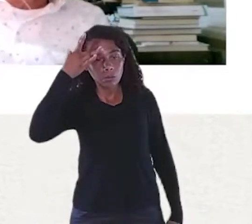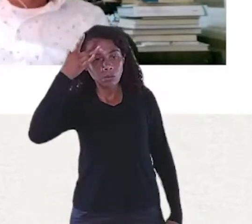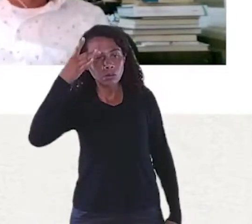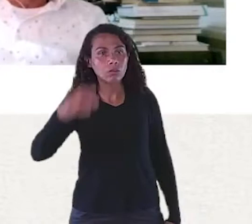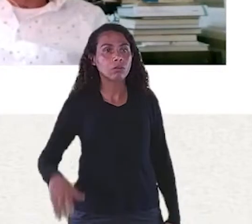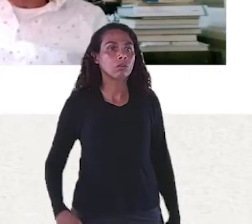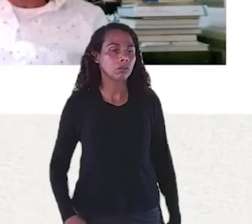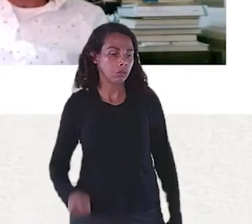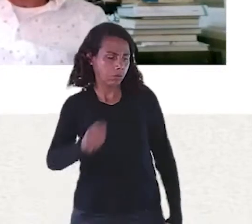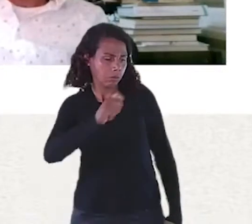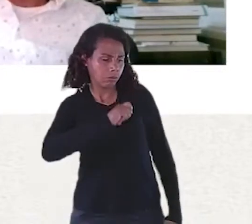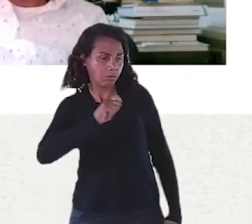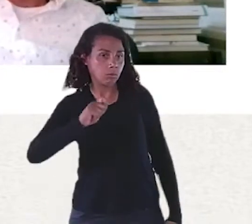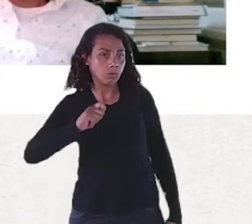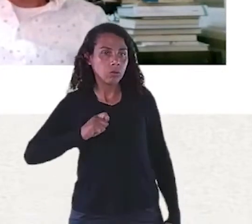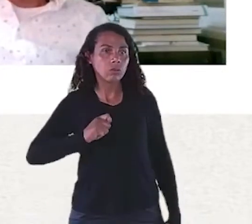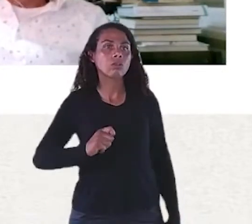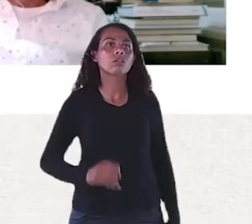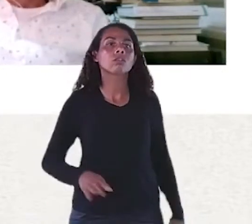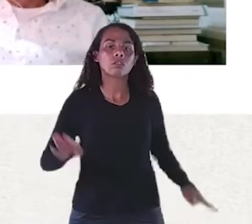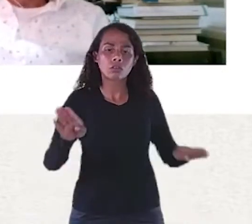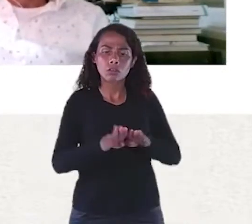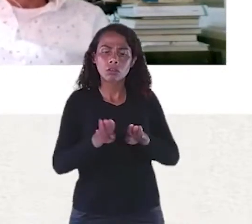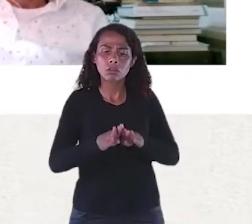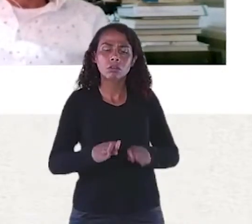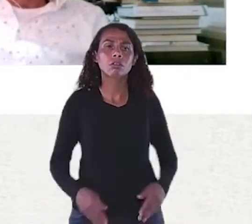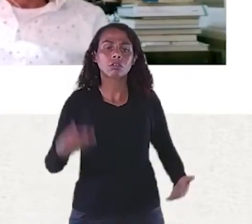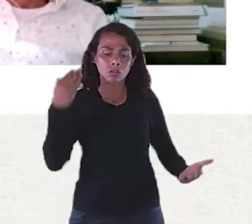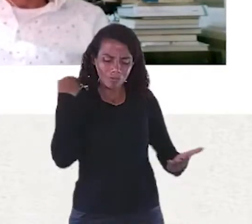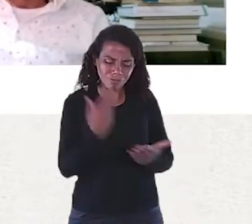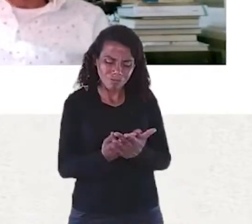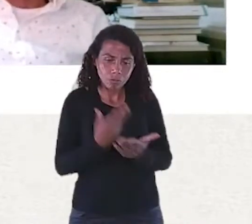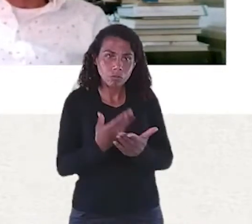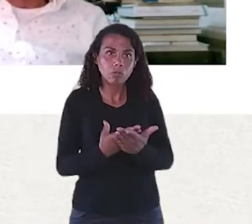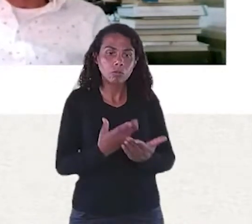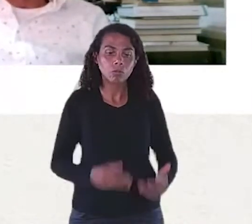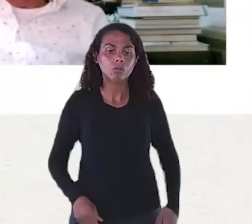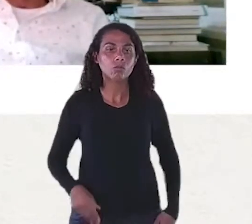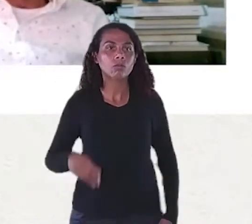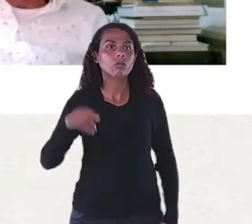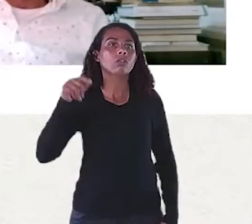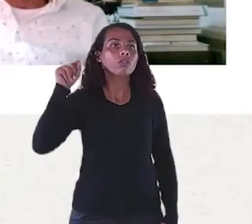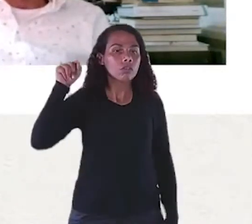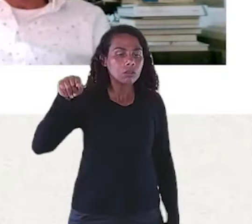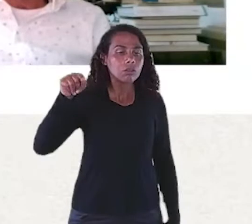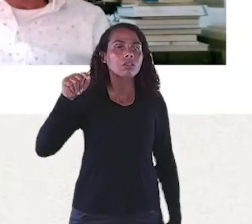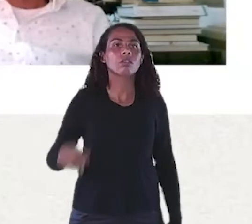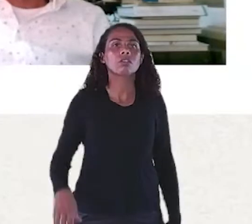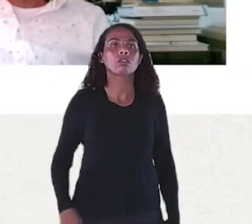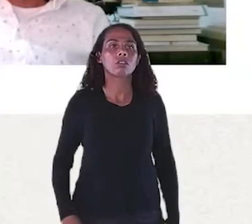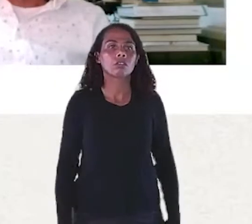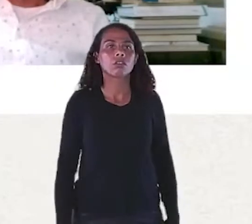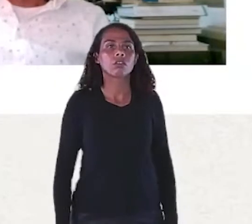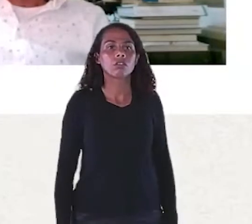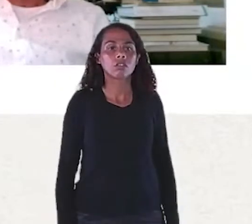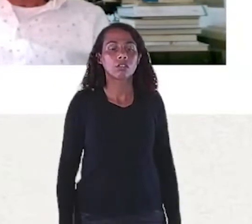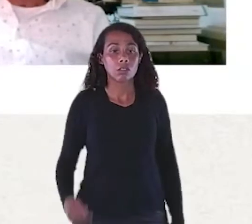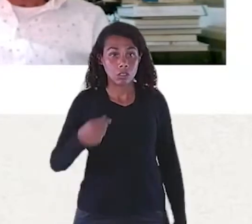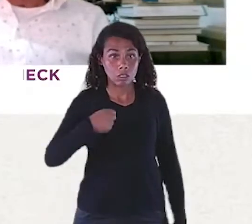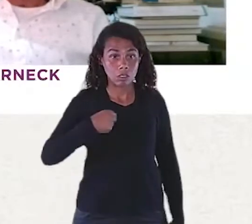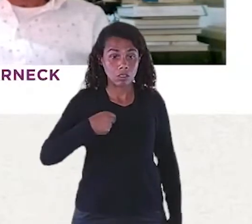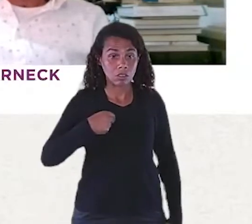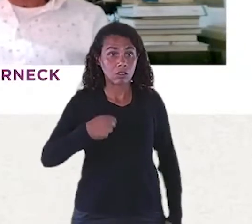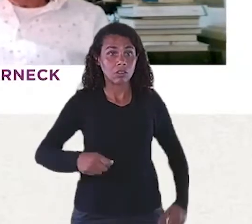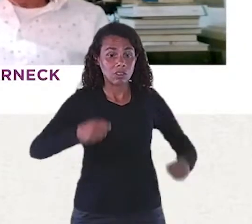Pellegrino, sabe? E eu estudei nesse colégio e tive a sorte